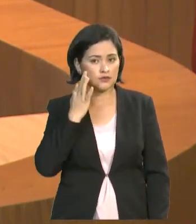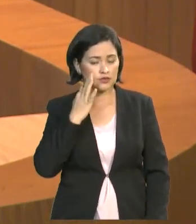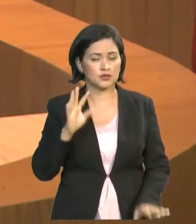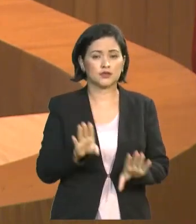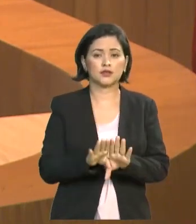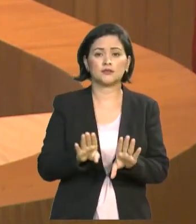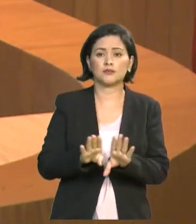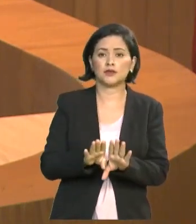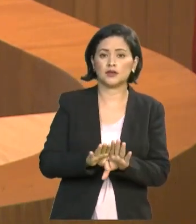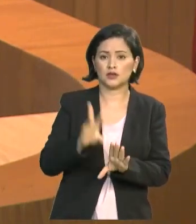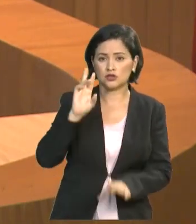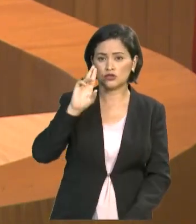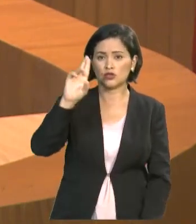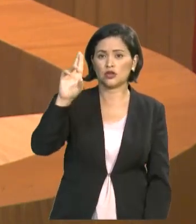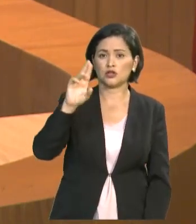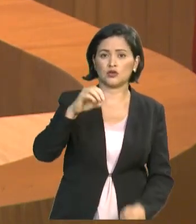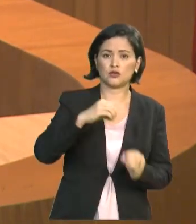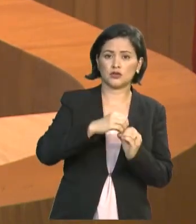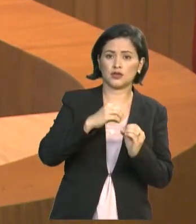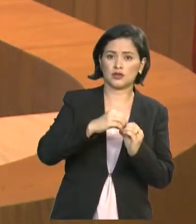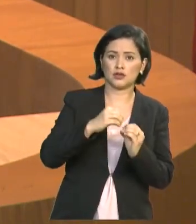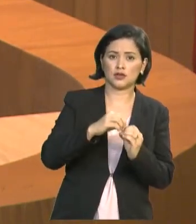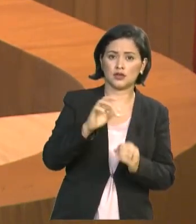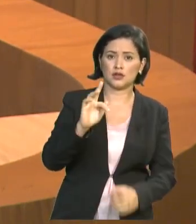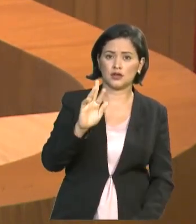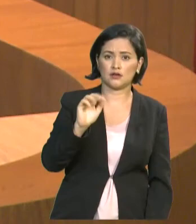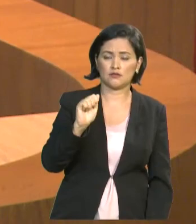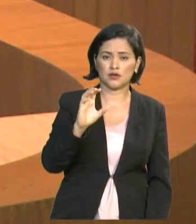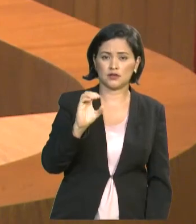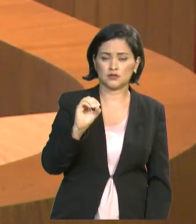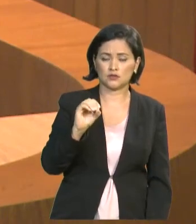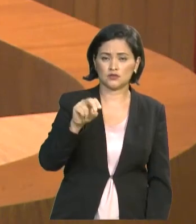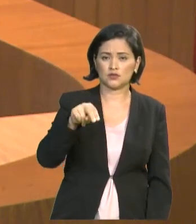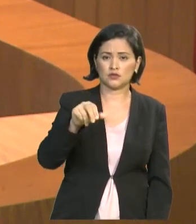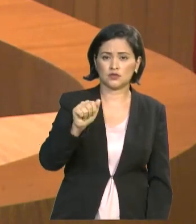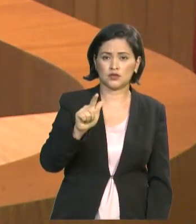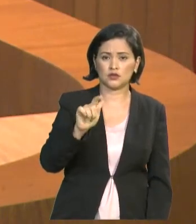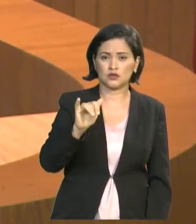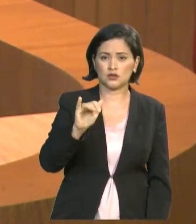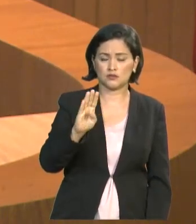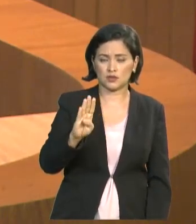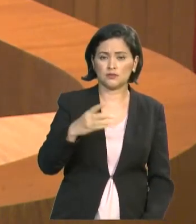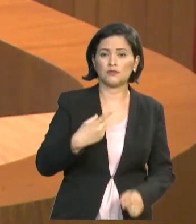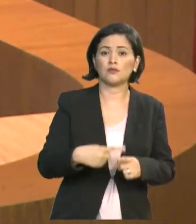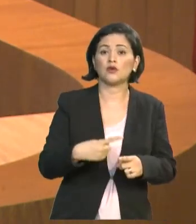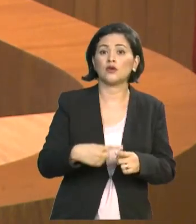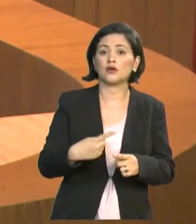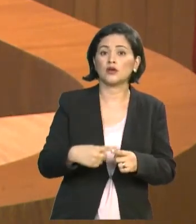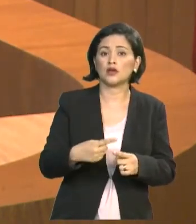pelas futuras instalações do posto avançado do DETRAN em Buriticupu. Muito obrigada.